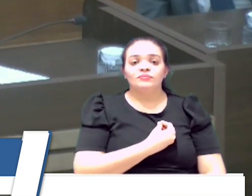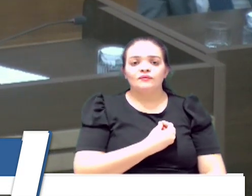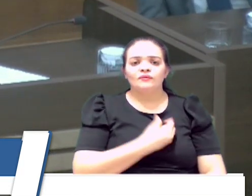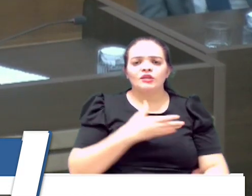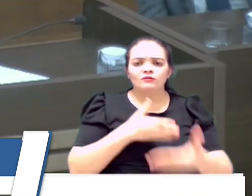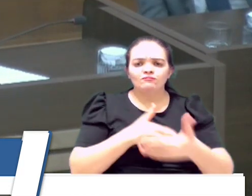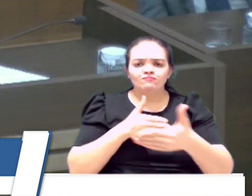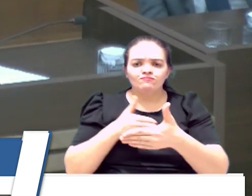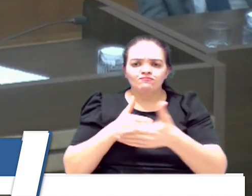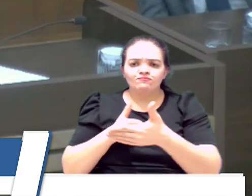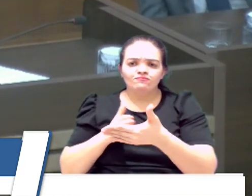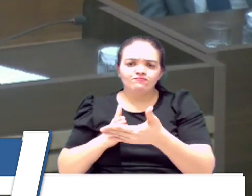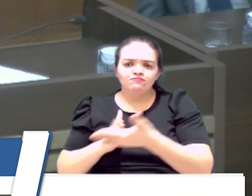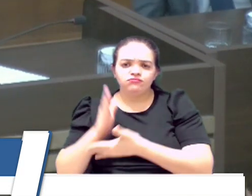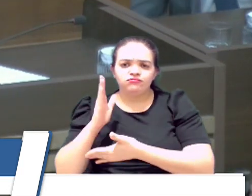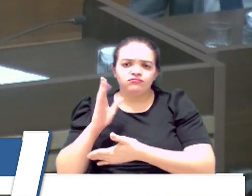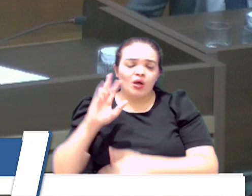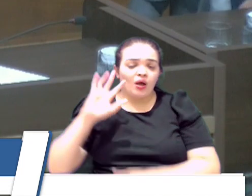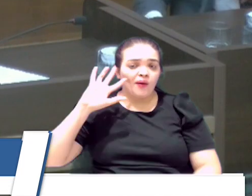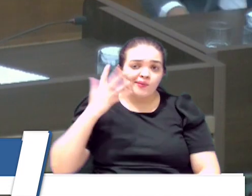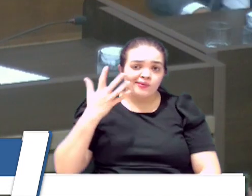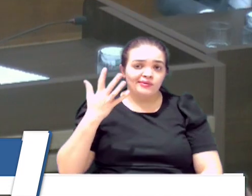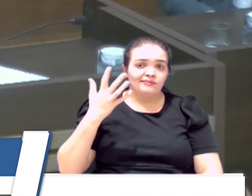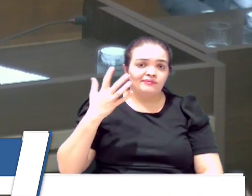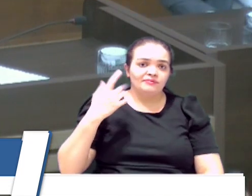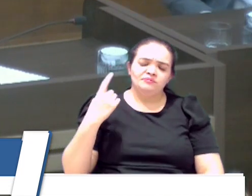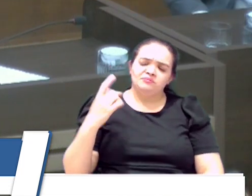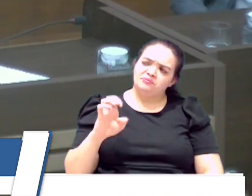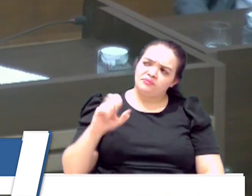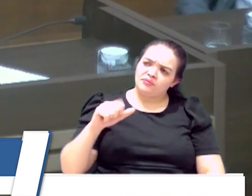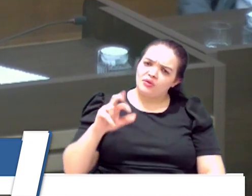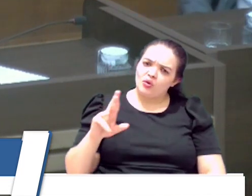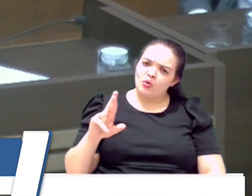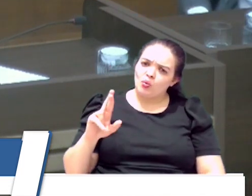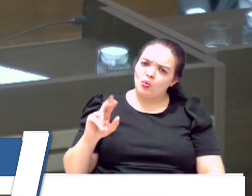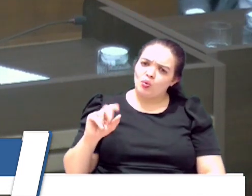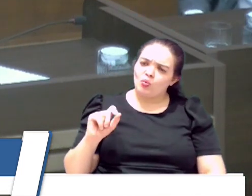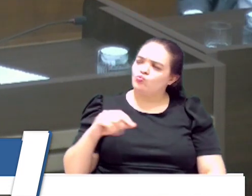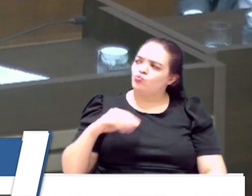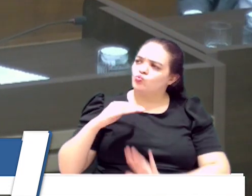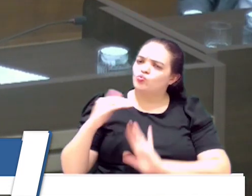enfrentamentos sempre aconteceram. Mas, Enor, apesar de tudo